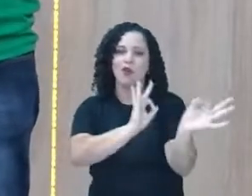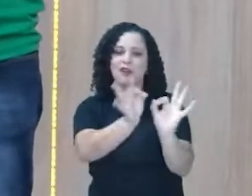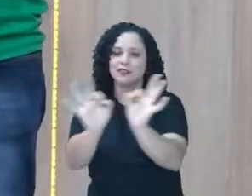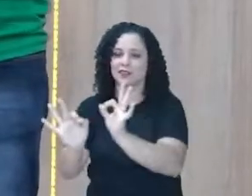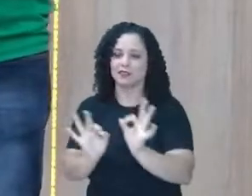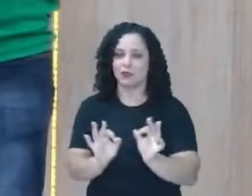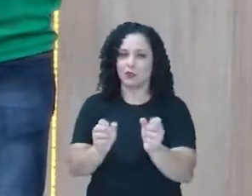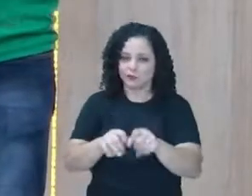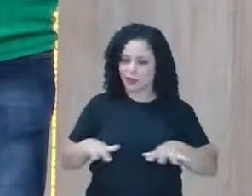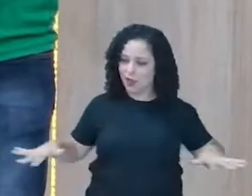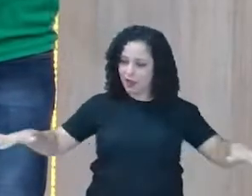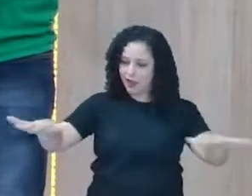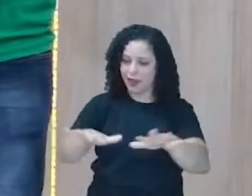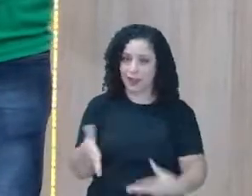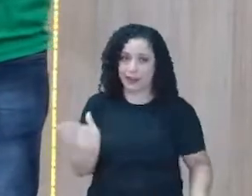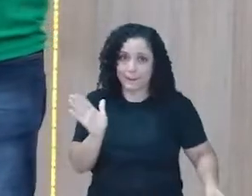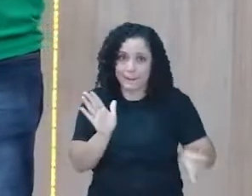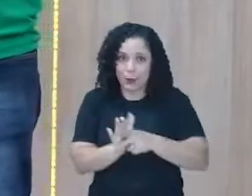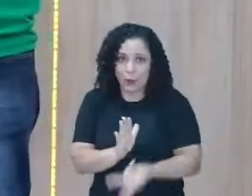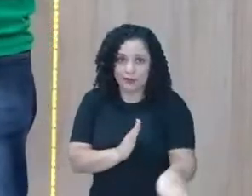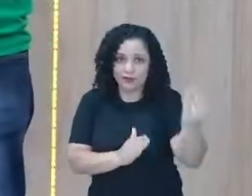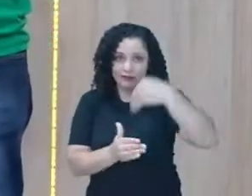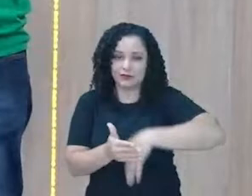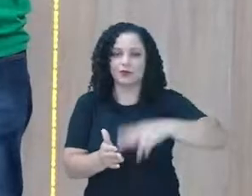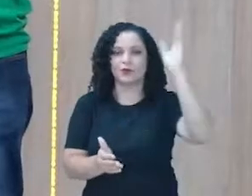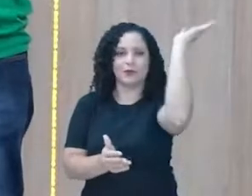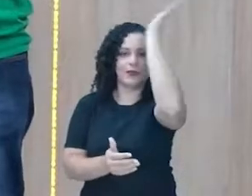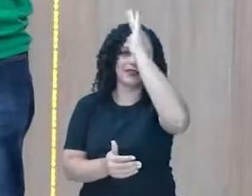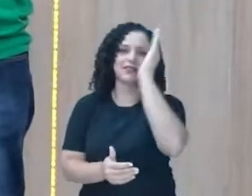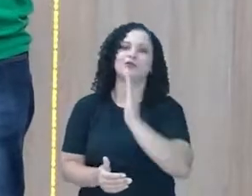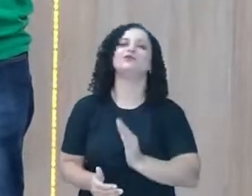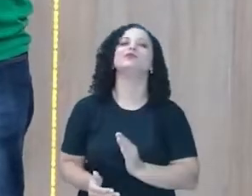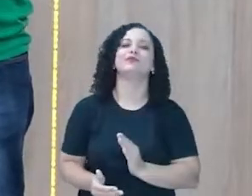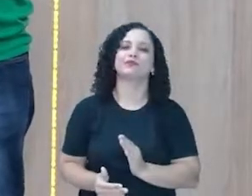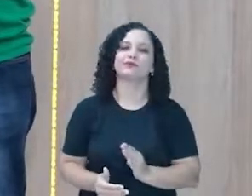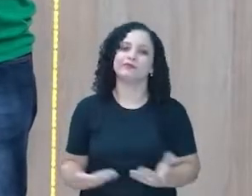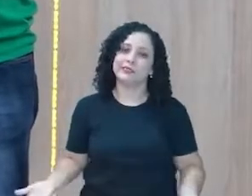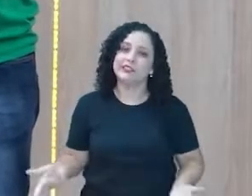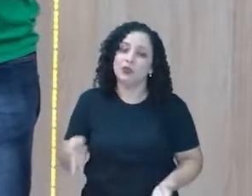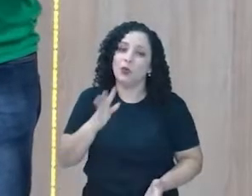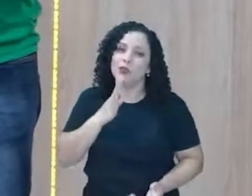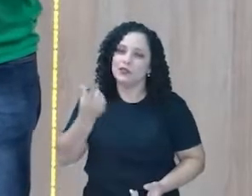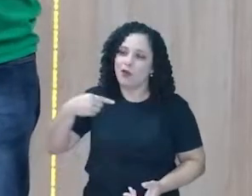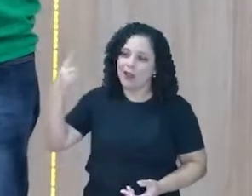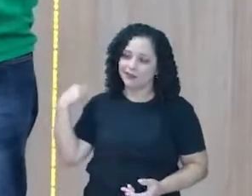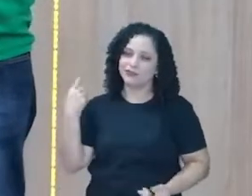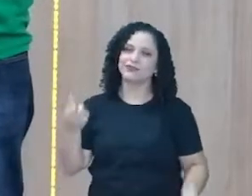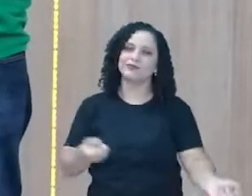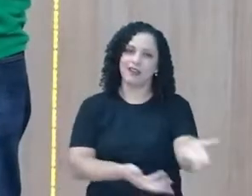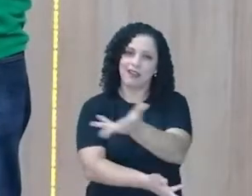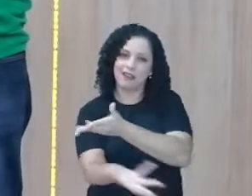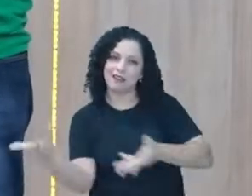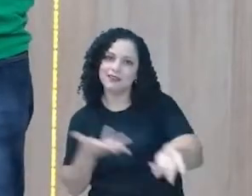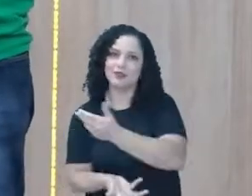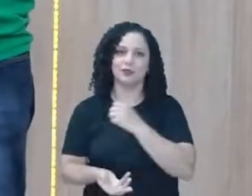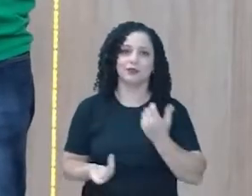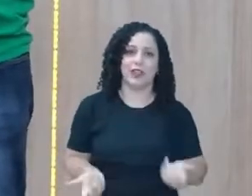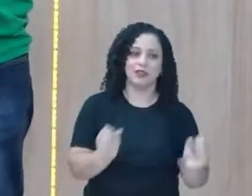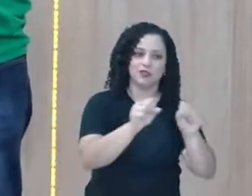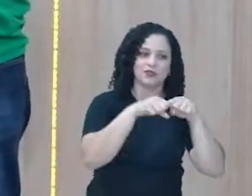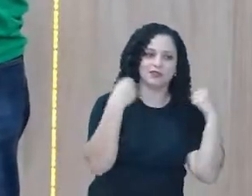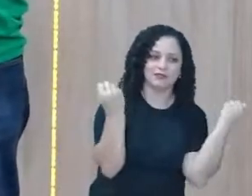do espaço geográfico brasileiro, que a gente viu lá no começo, que é justamente essa inter-relação entre a sociedade e a